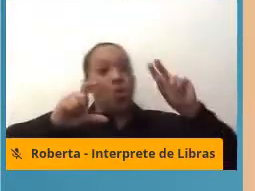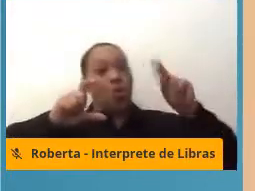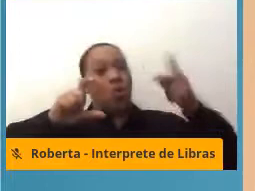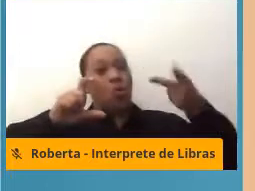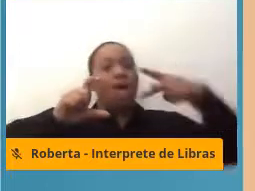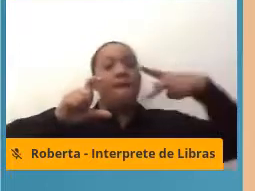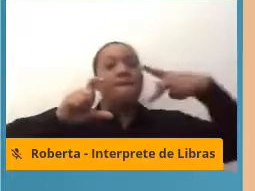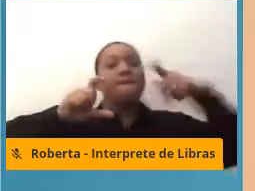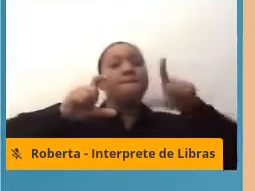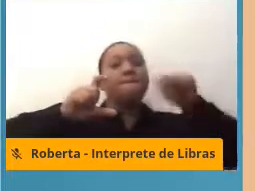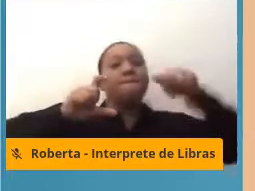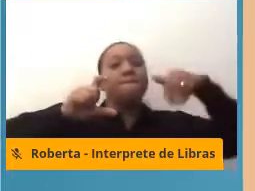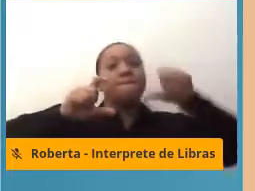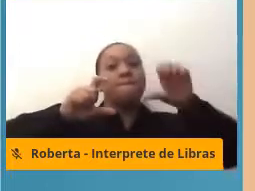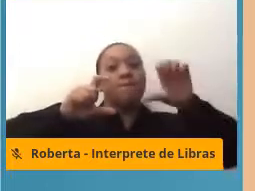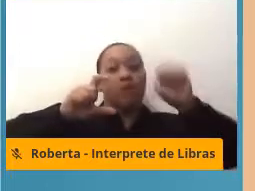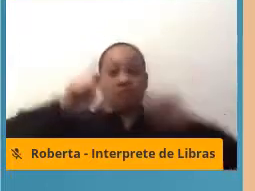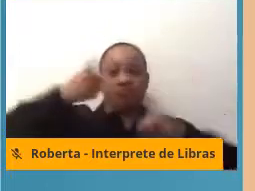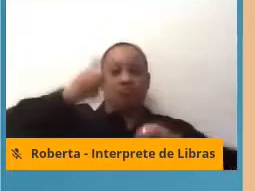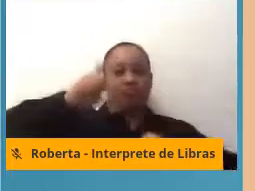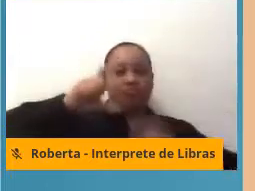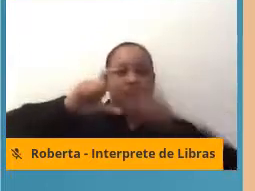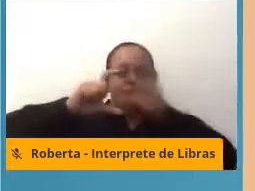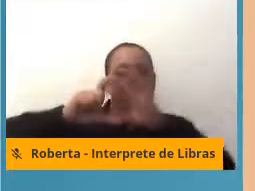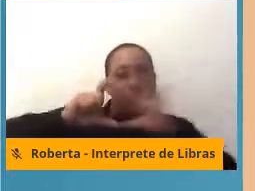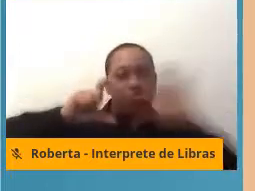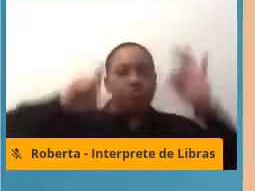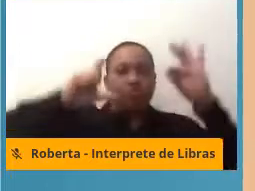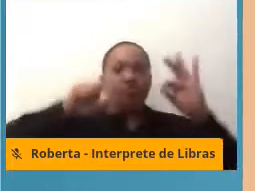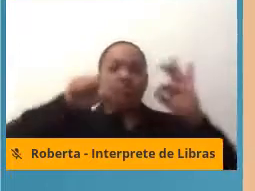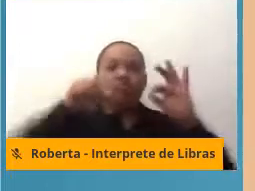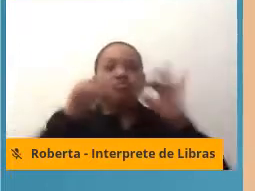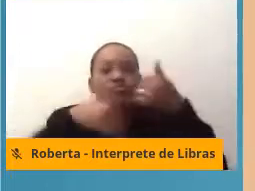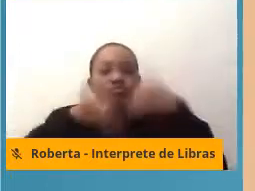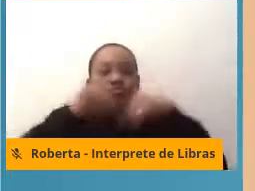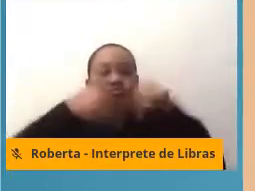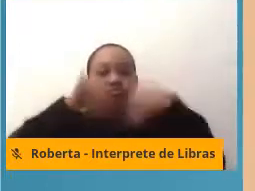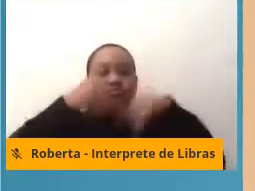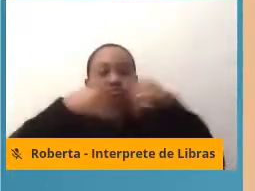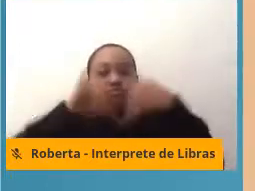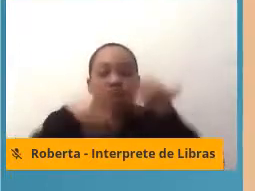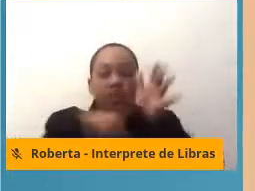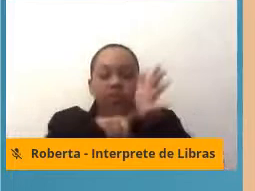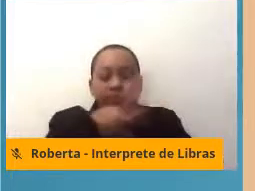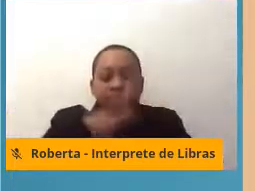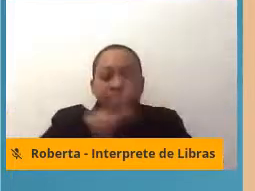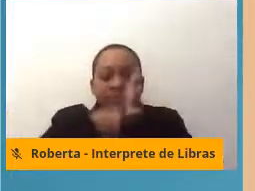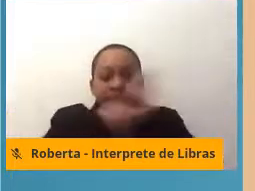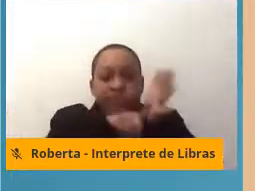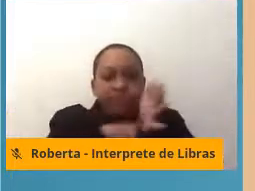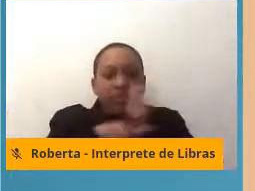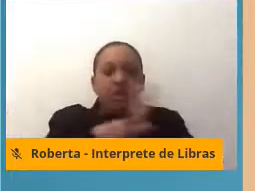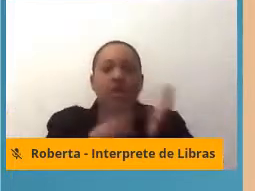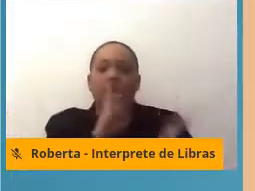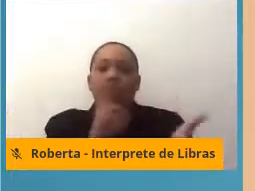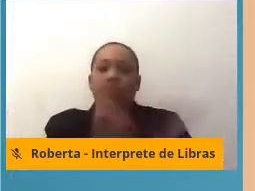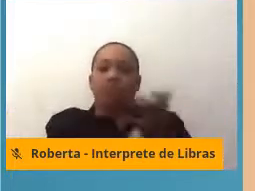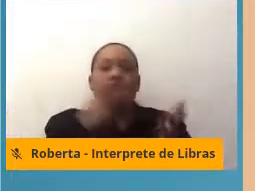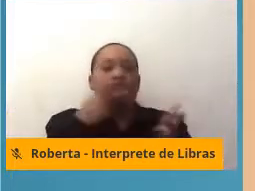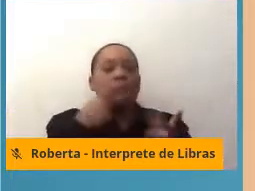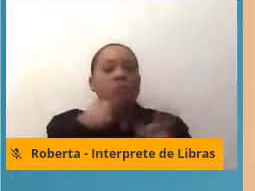por eletroquimioluminescência, onde o resultado deu não reagente. O paciente aqui só é